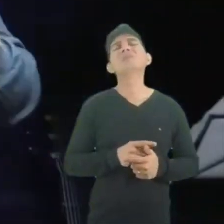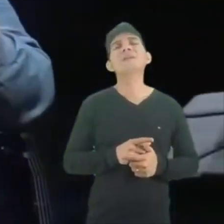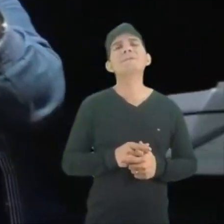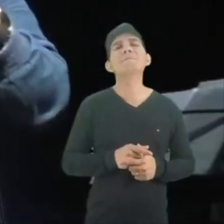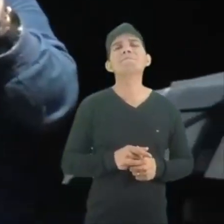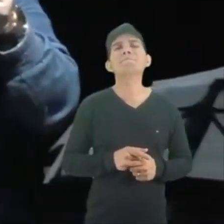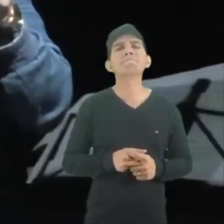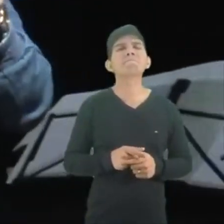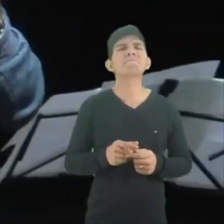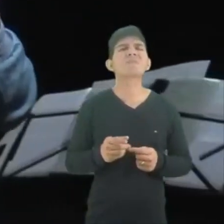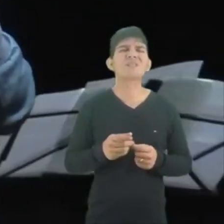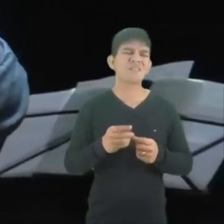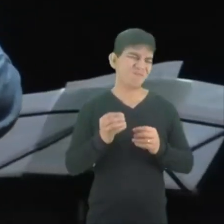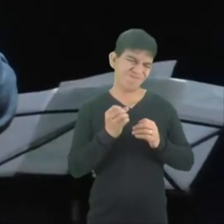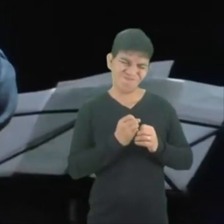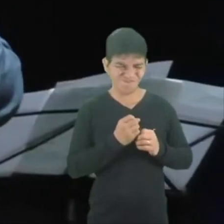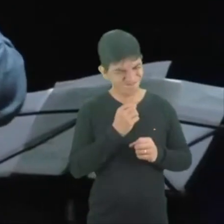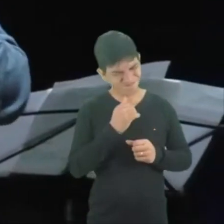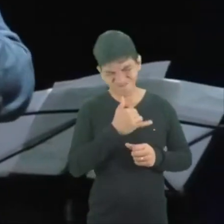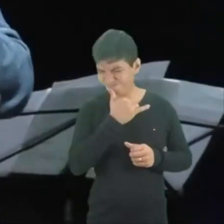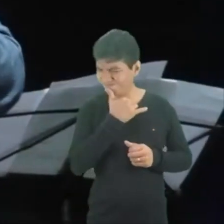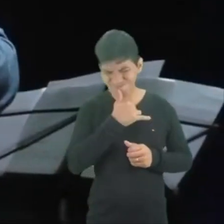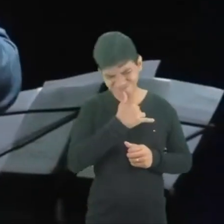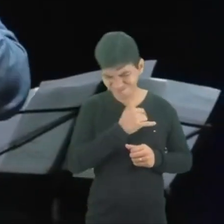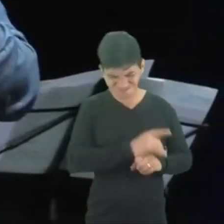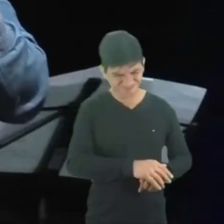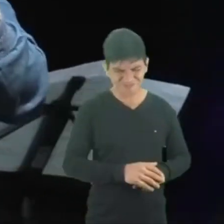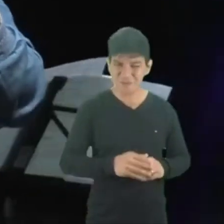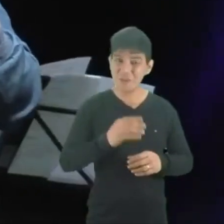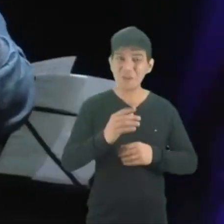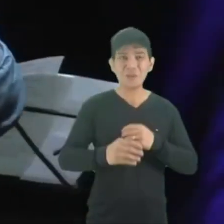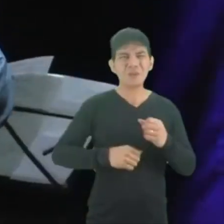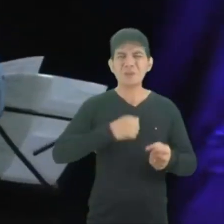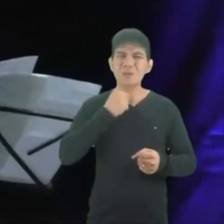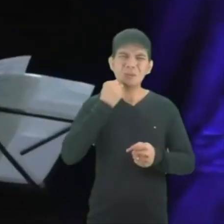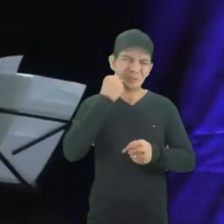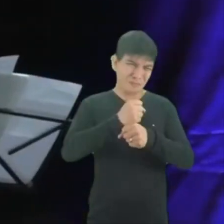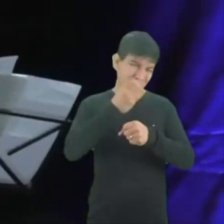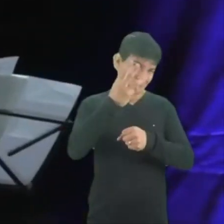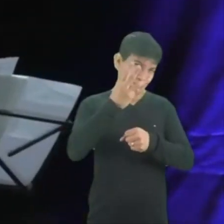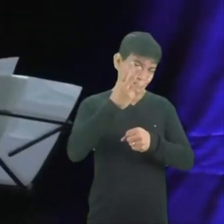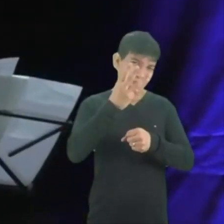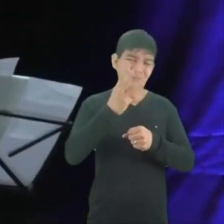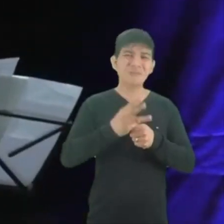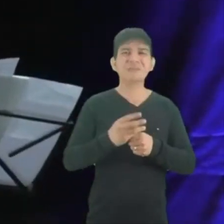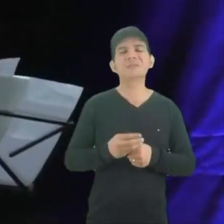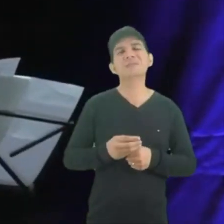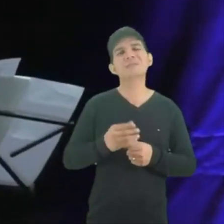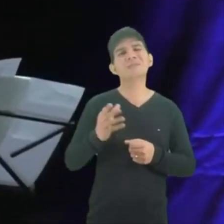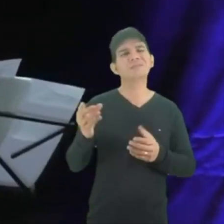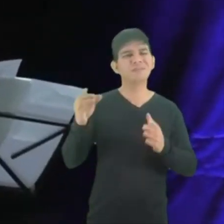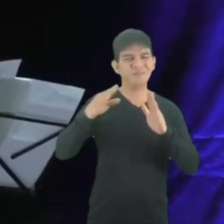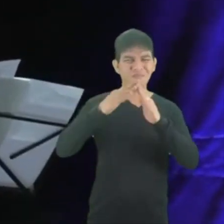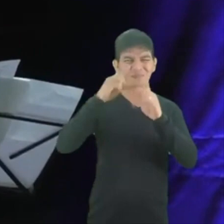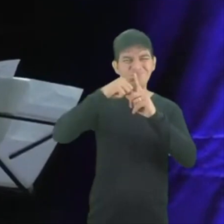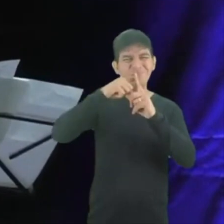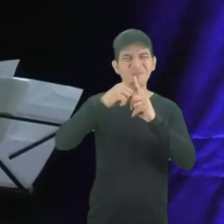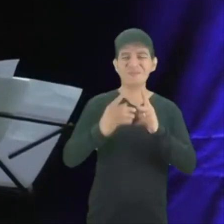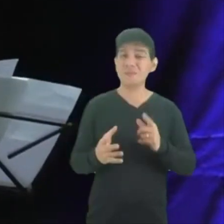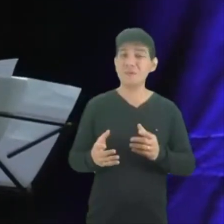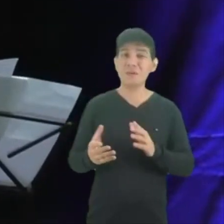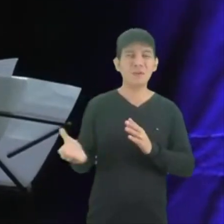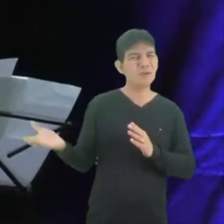eu vou desistir da caminhada, porque eu já estou 3 anos na igreja, eu não consigo trazer meu marido para a igreja. Eu